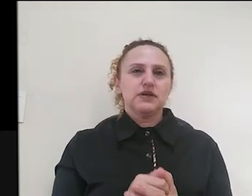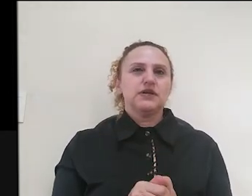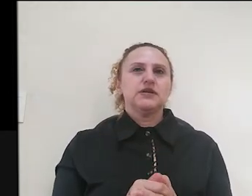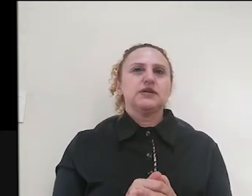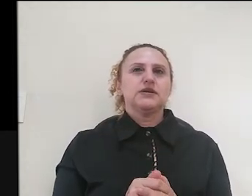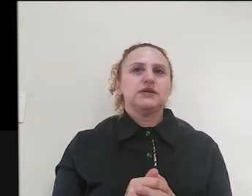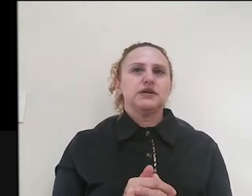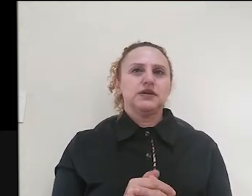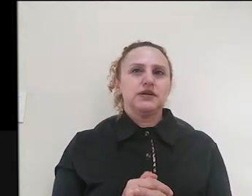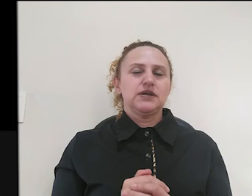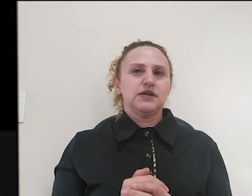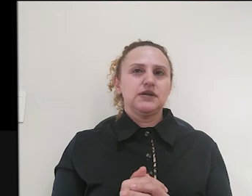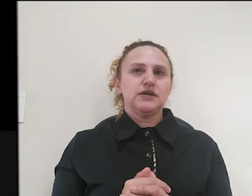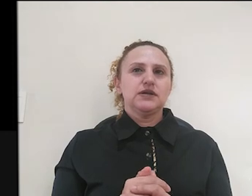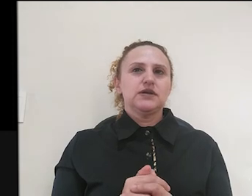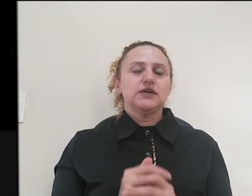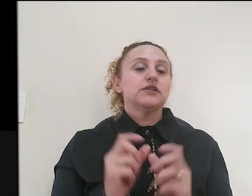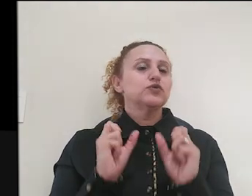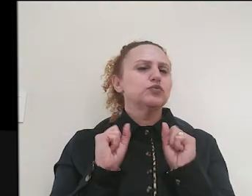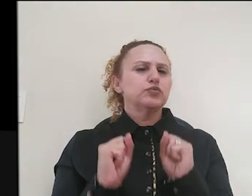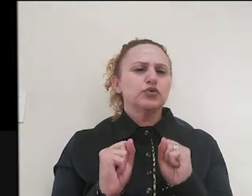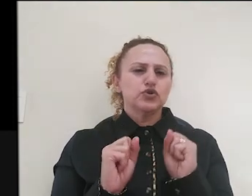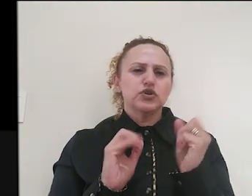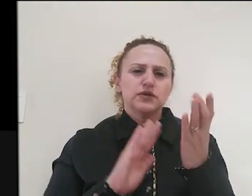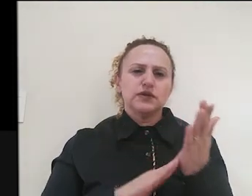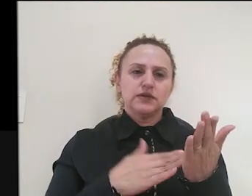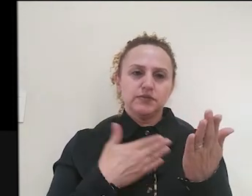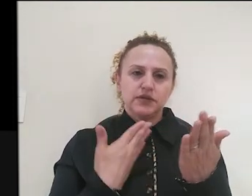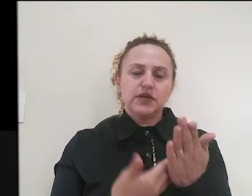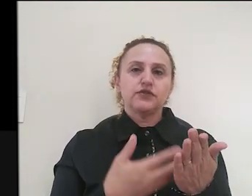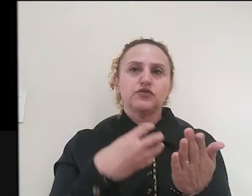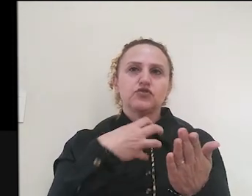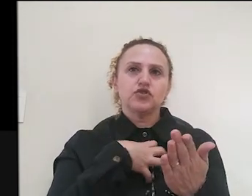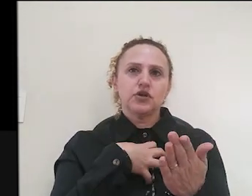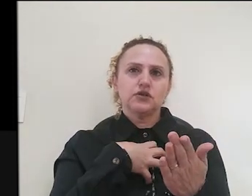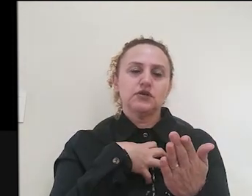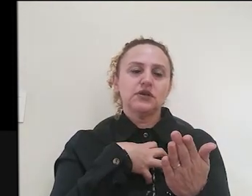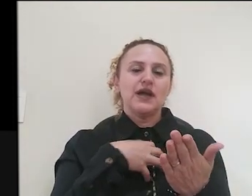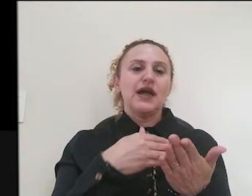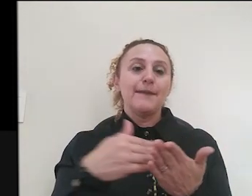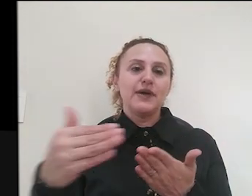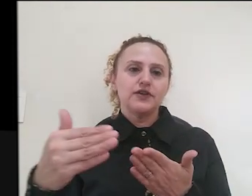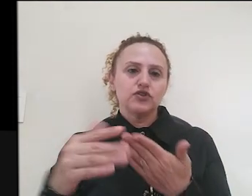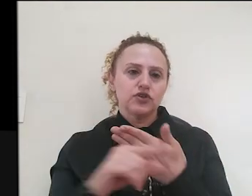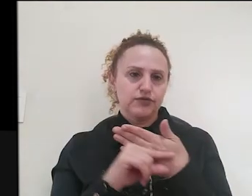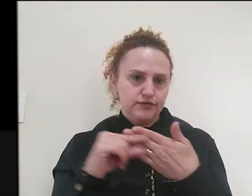Tudo poderia ser relativizado, poderia ser interpretado de outra forma a partir desses autores.